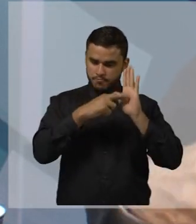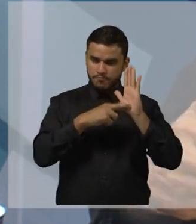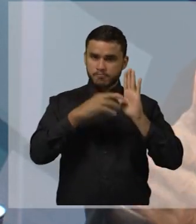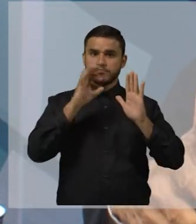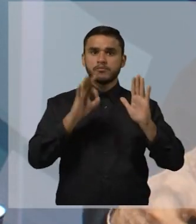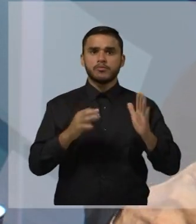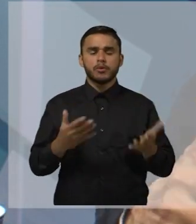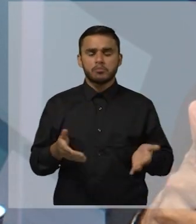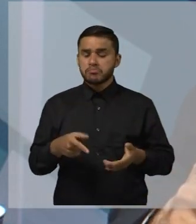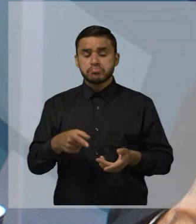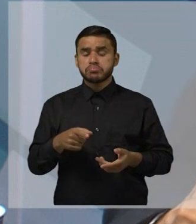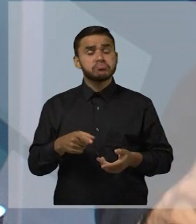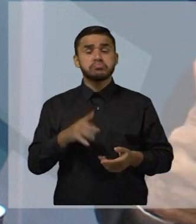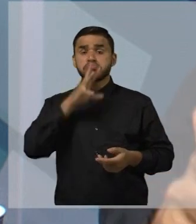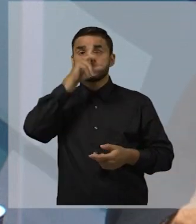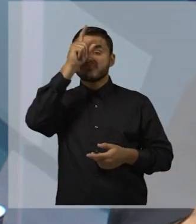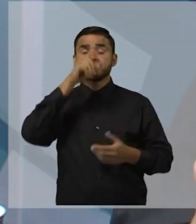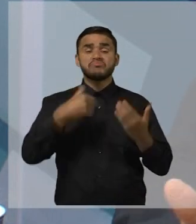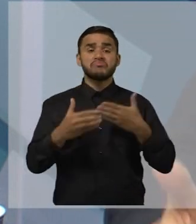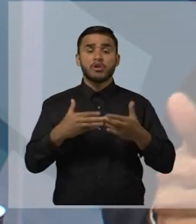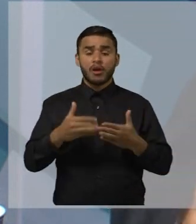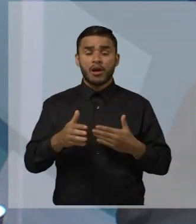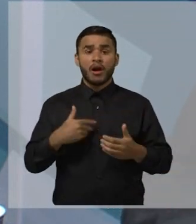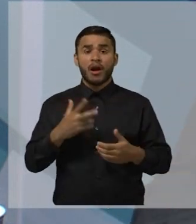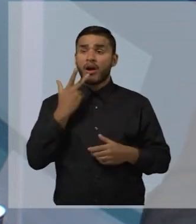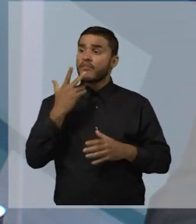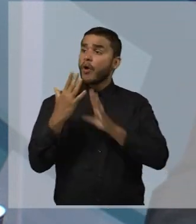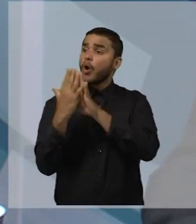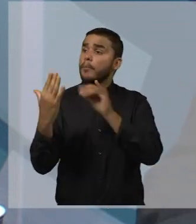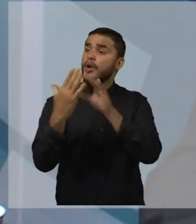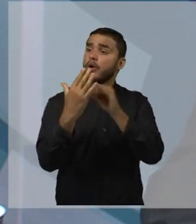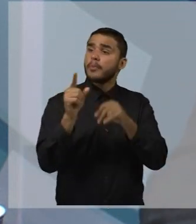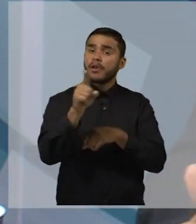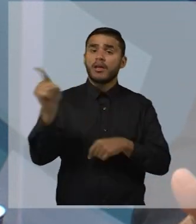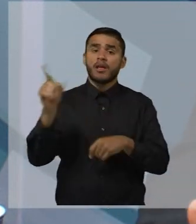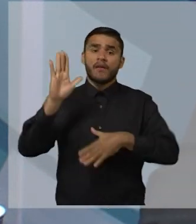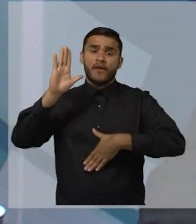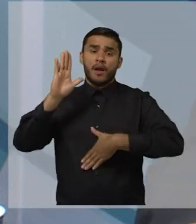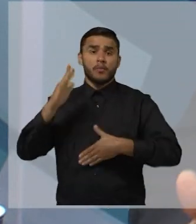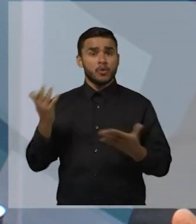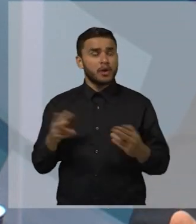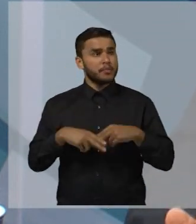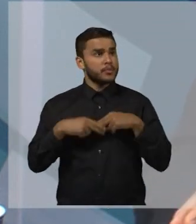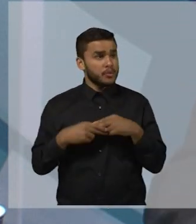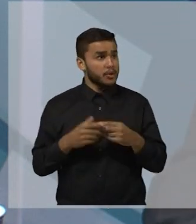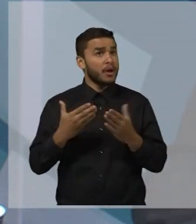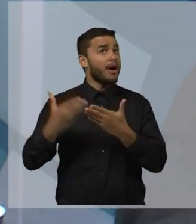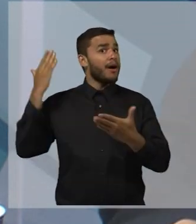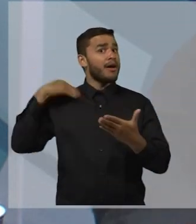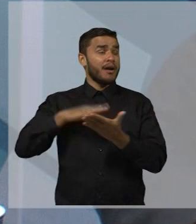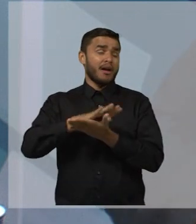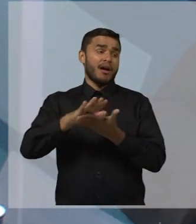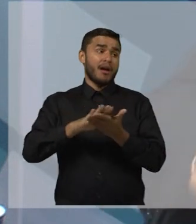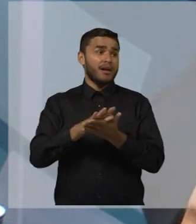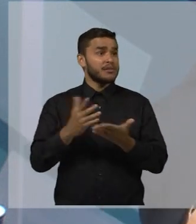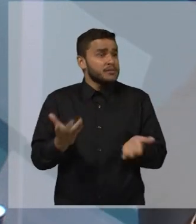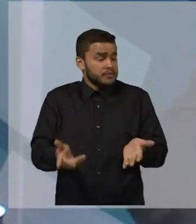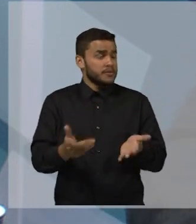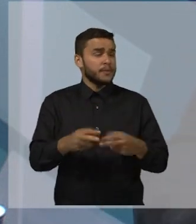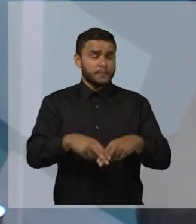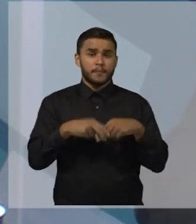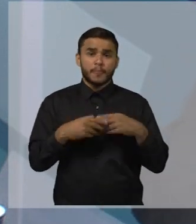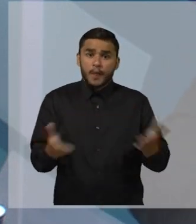força disponível do Estado e ainda assim essa força não está sendo capaz de conter esse